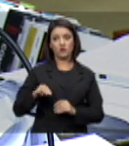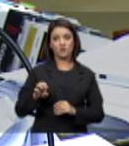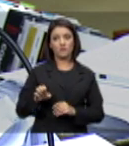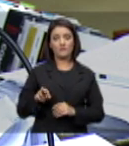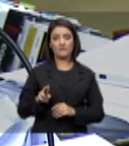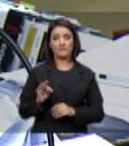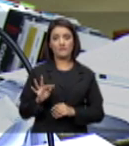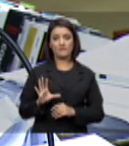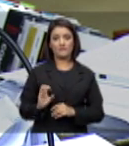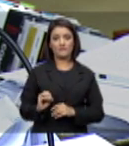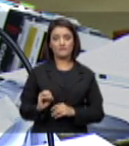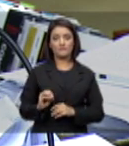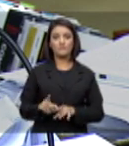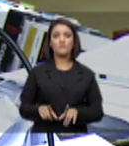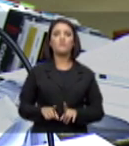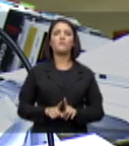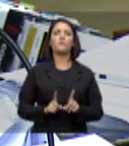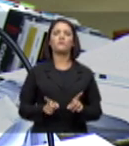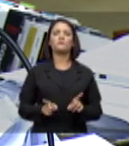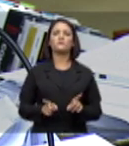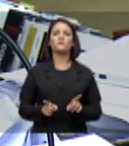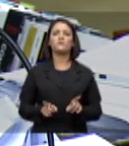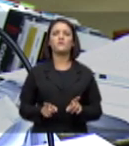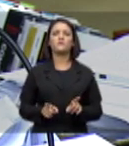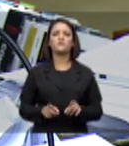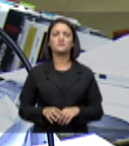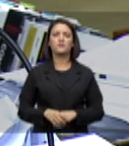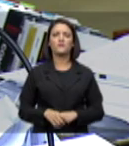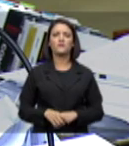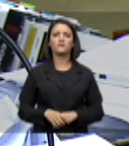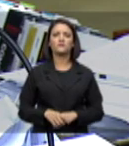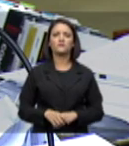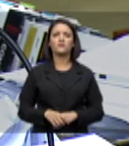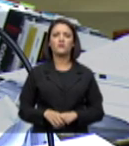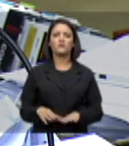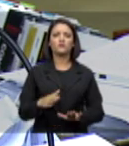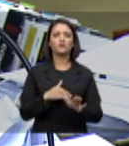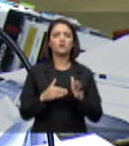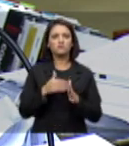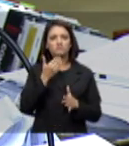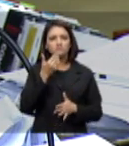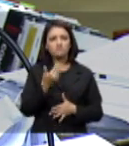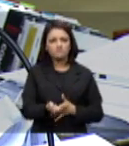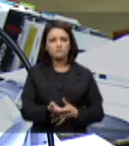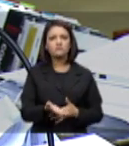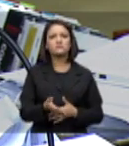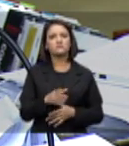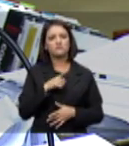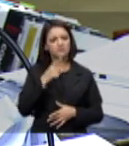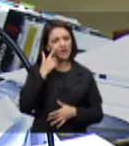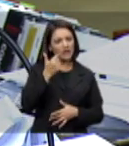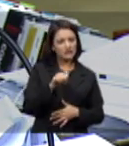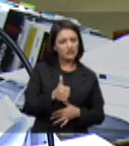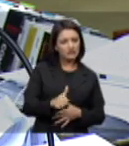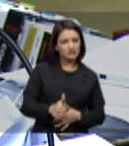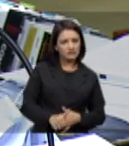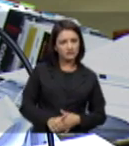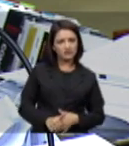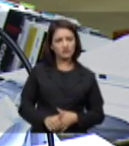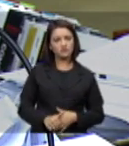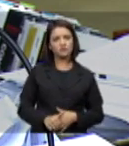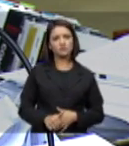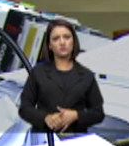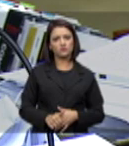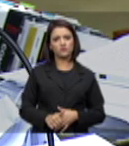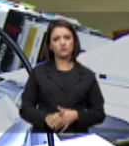oi e olha um dos pedidos analisados sejam os que foram aceitos de seja